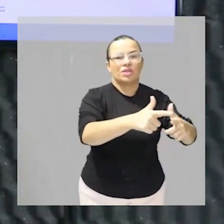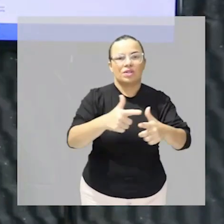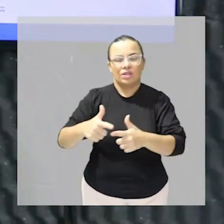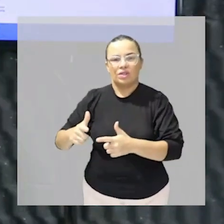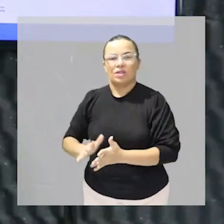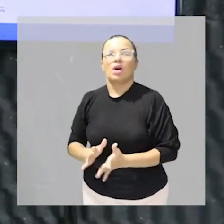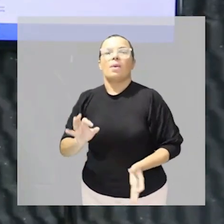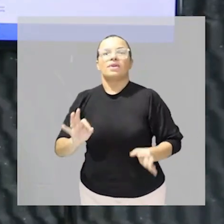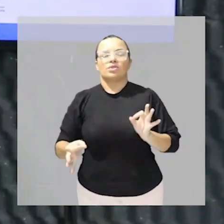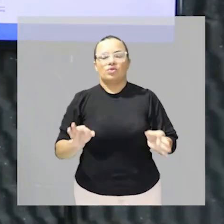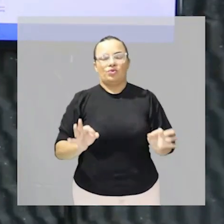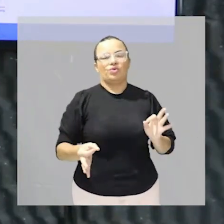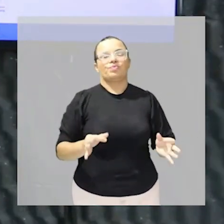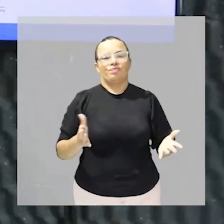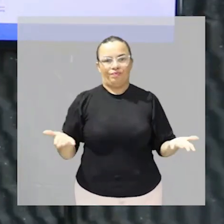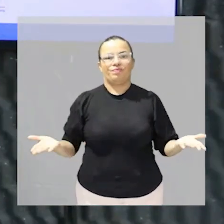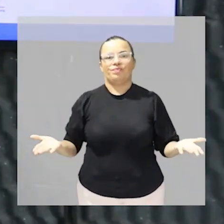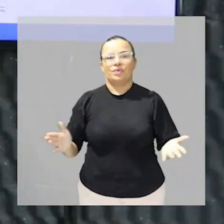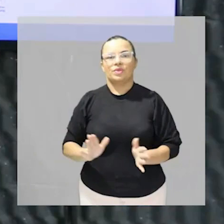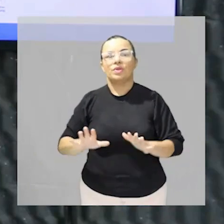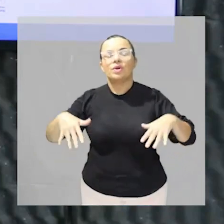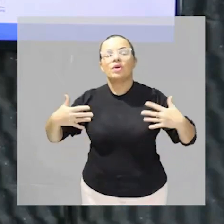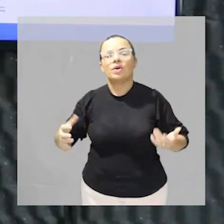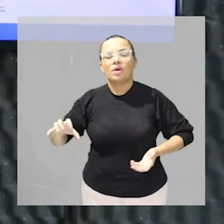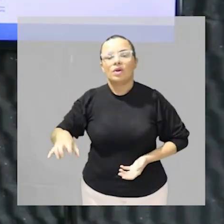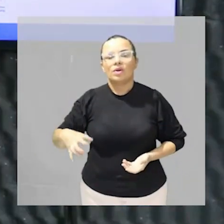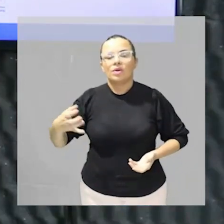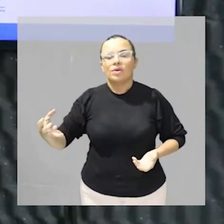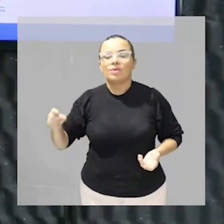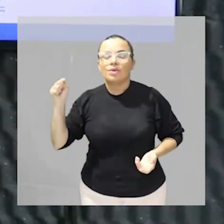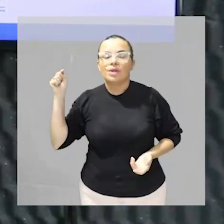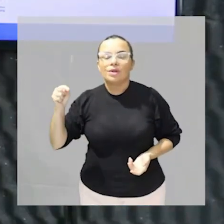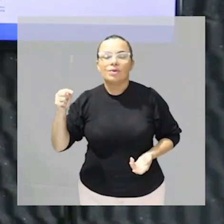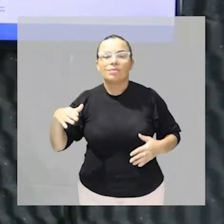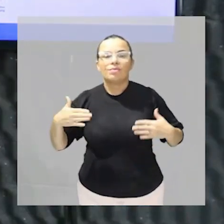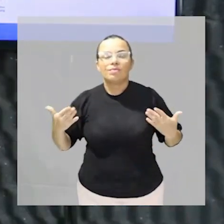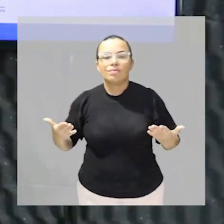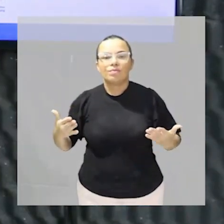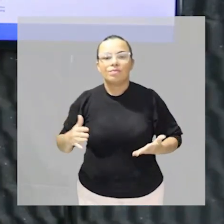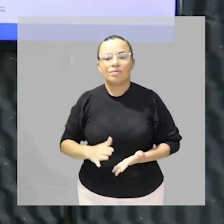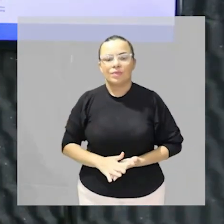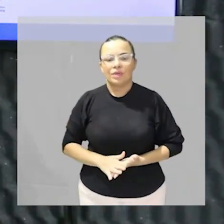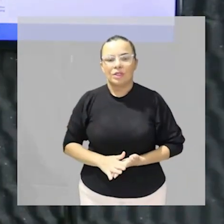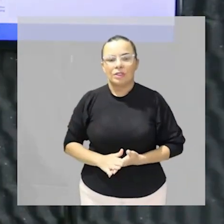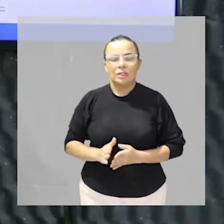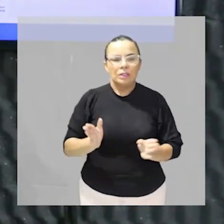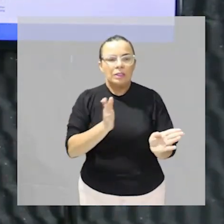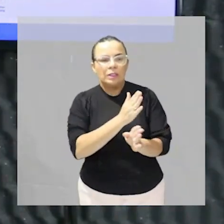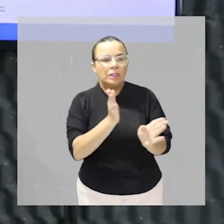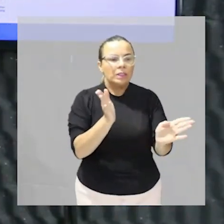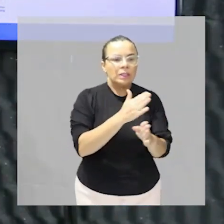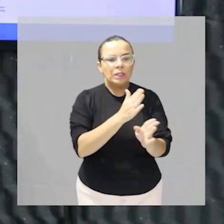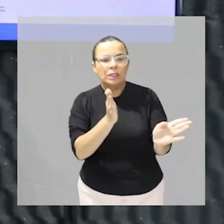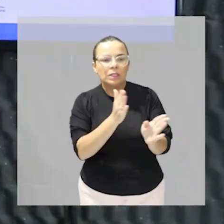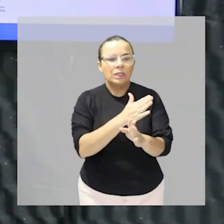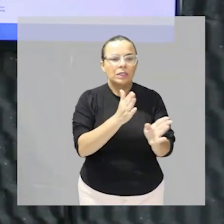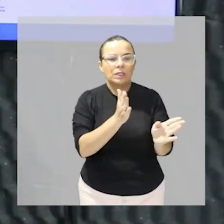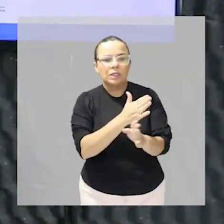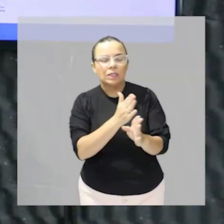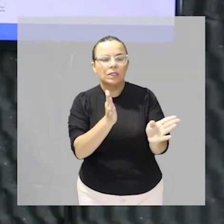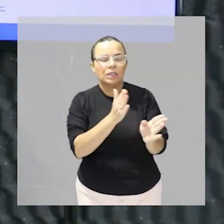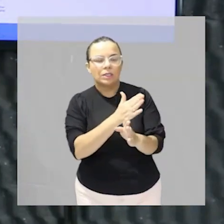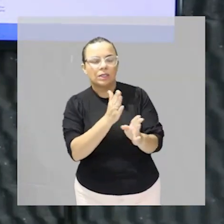Distribuir essas riquezas. E o que acontece? Eles acabam sendo perseguidos pelos setores